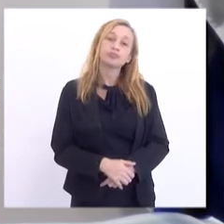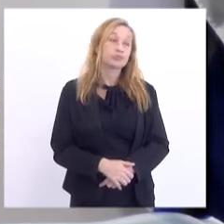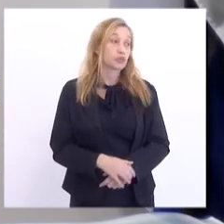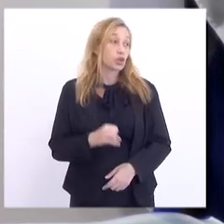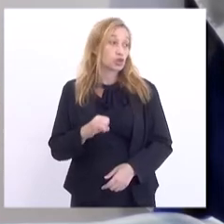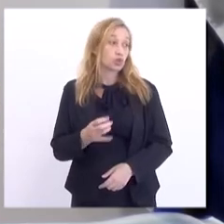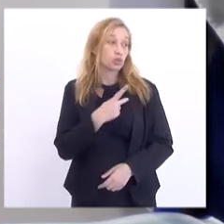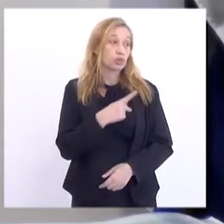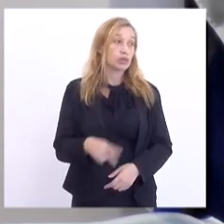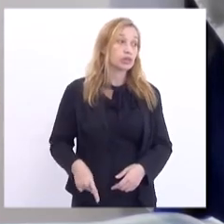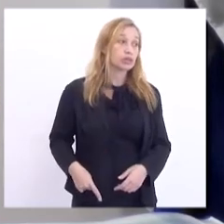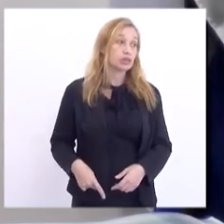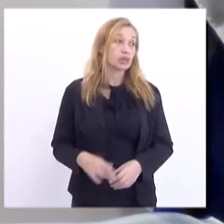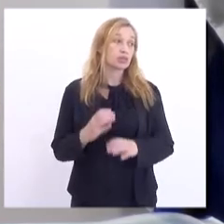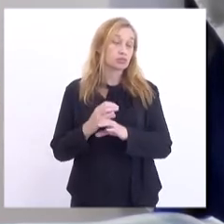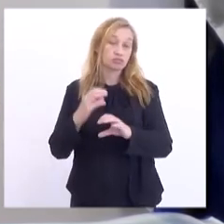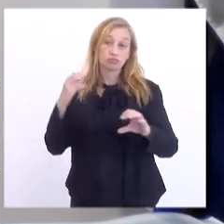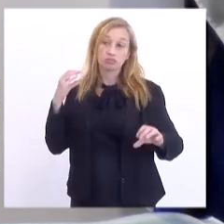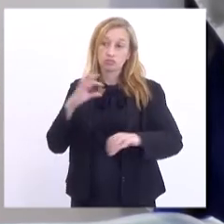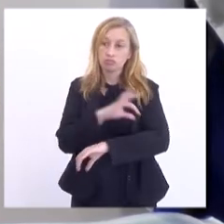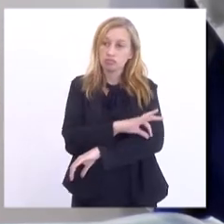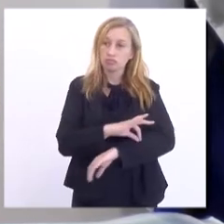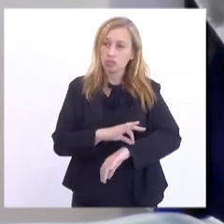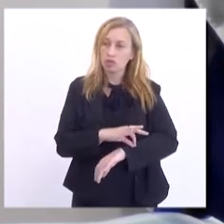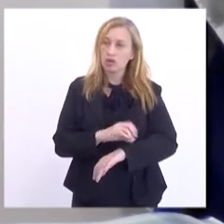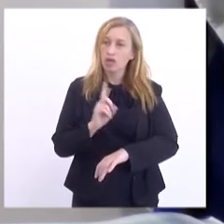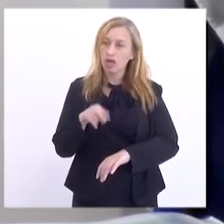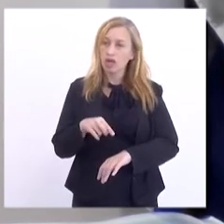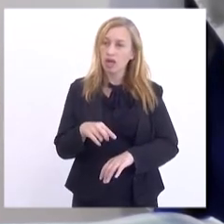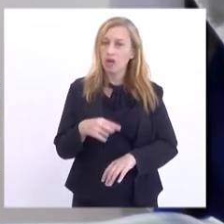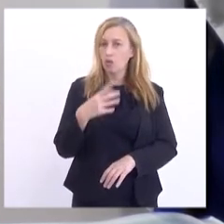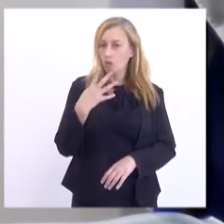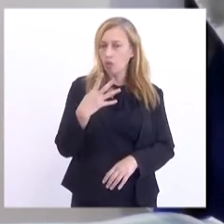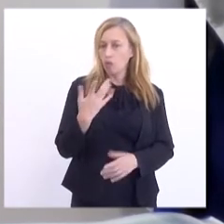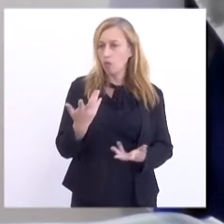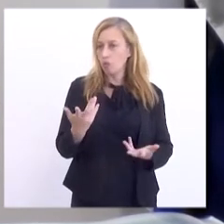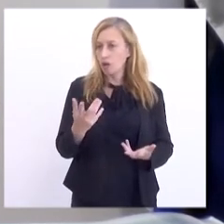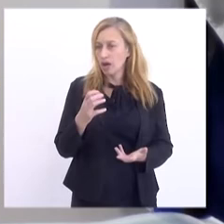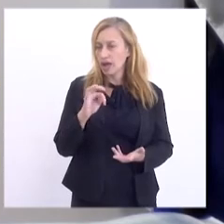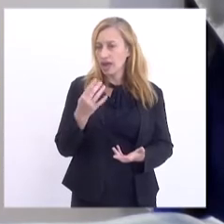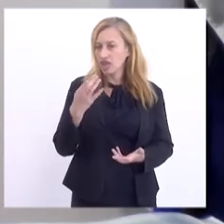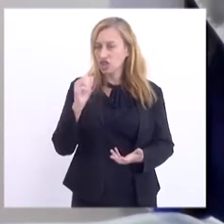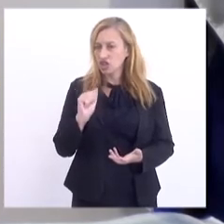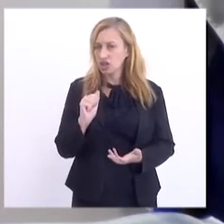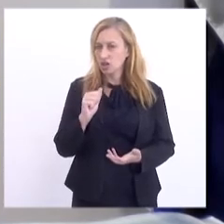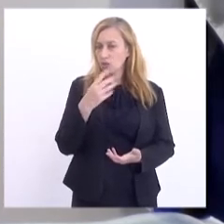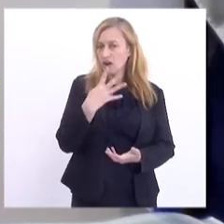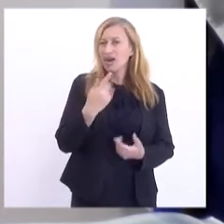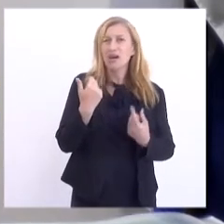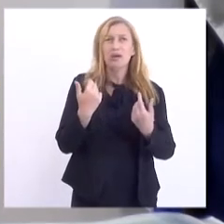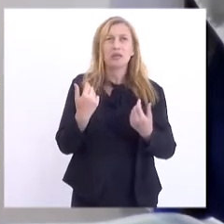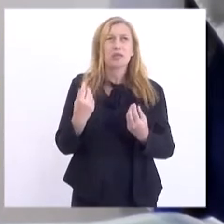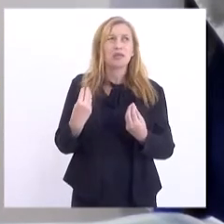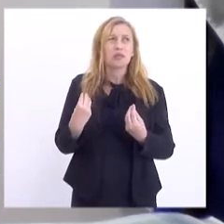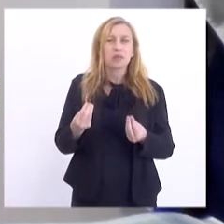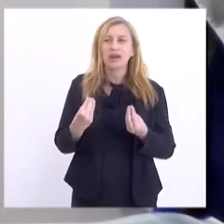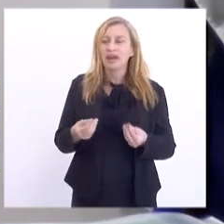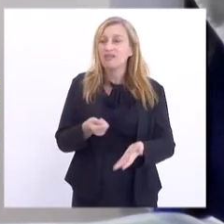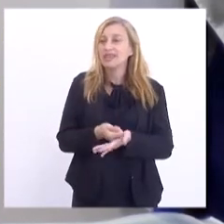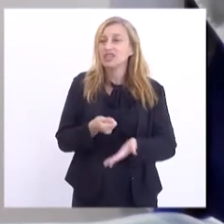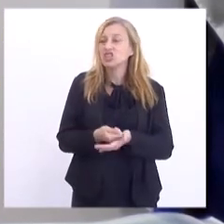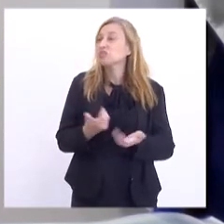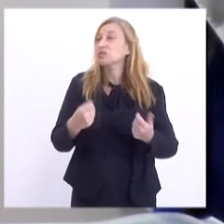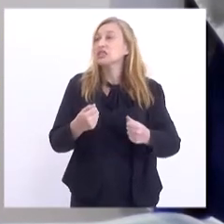presidente do estúdio de arquitetura é uma extraquadro E por que que ele vai insistir que precisa do concurso